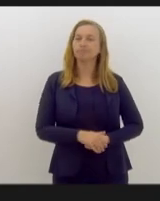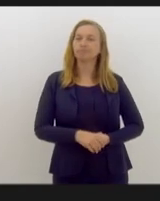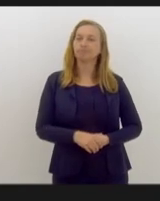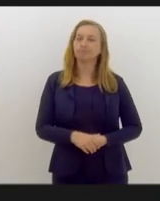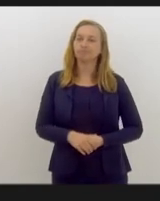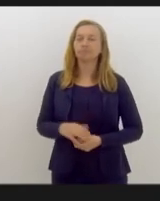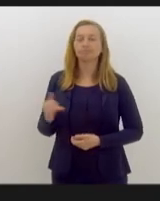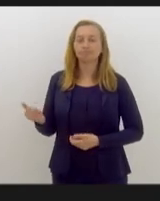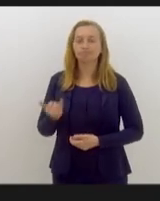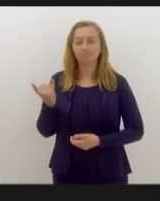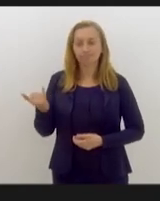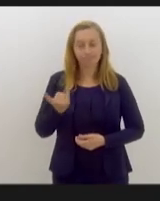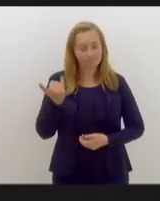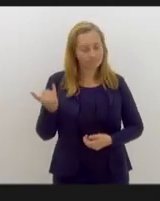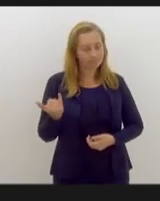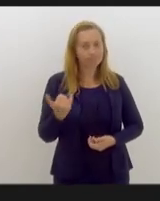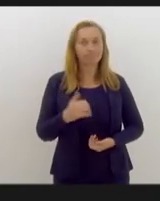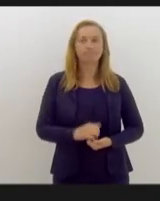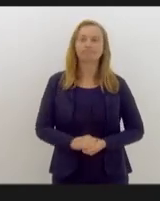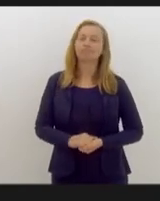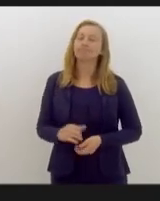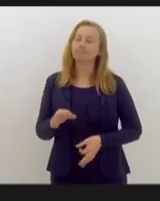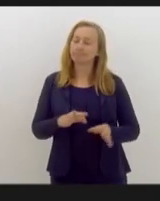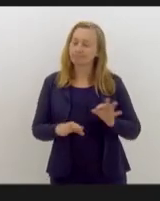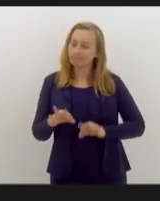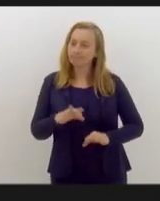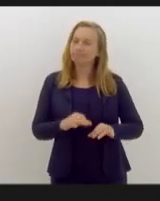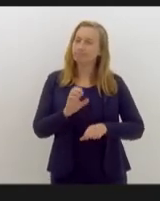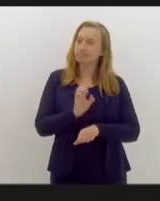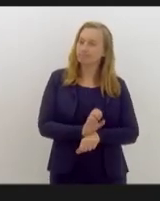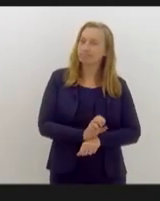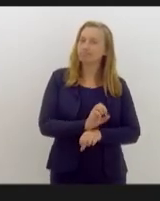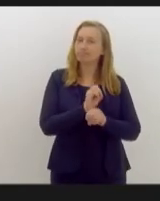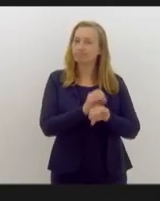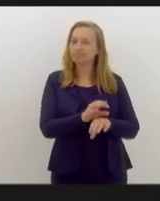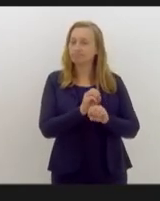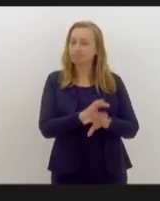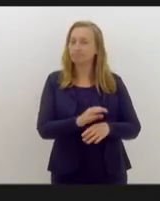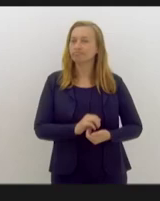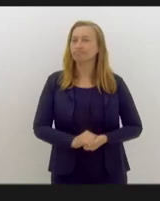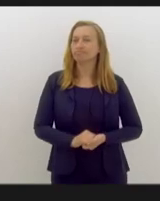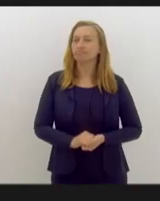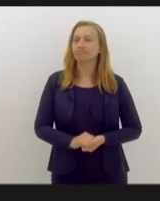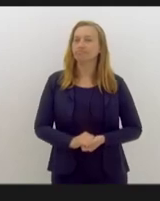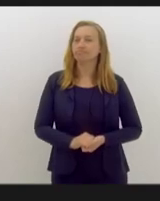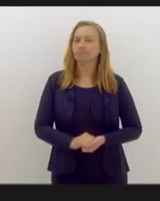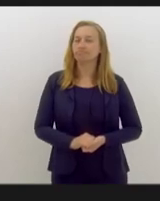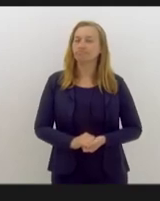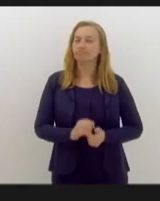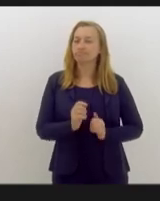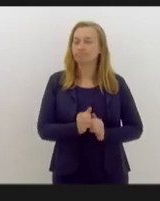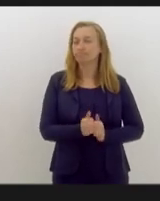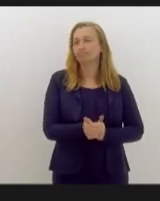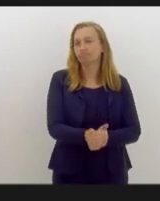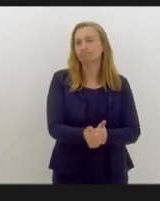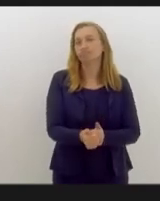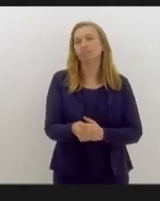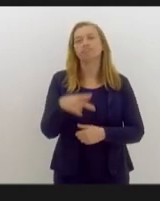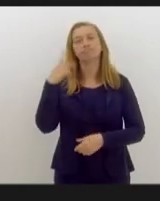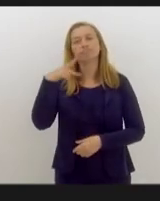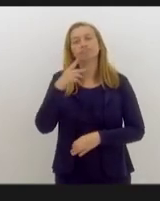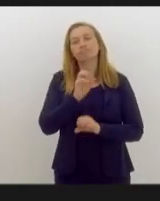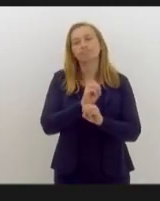dizendo da importância do Plano Estadual de Educação para a condução das políticas